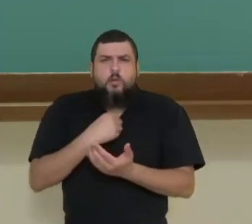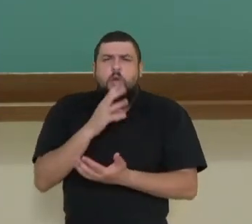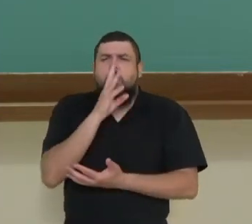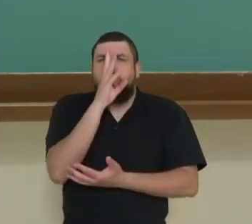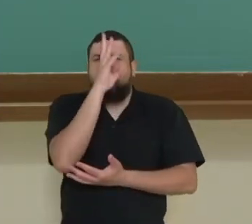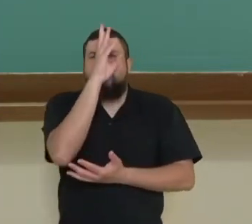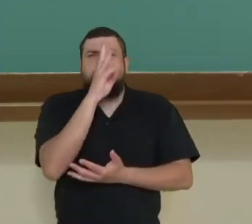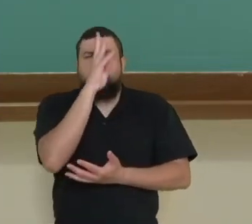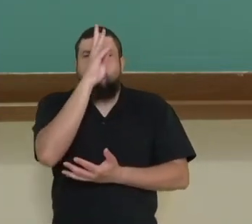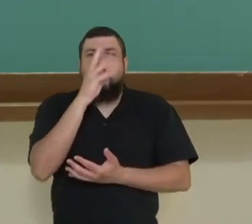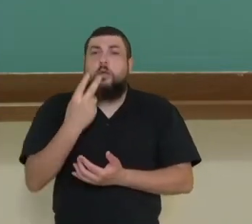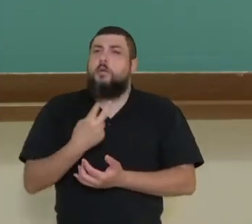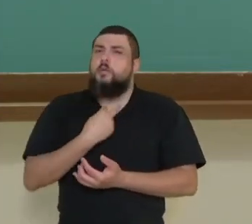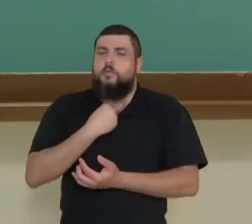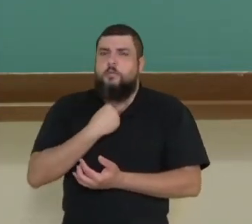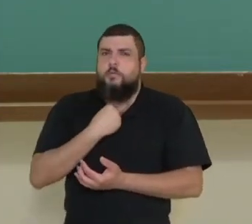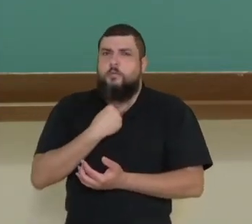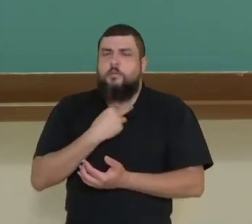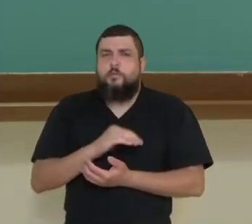efetivamente contar o que está acontecendo.